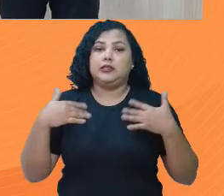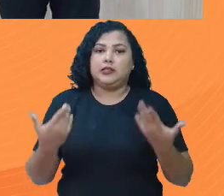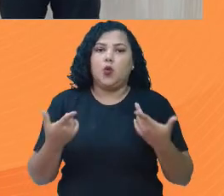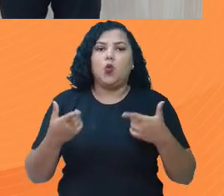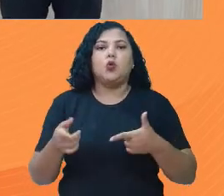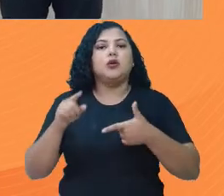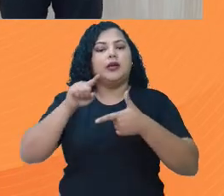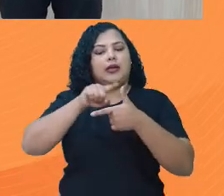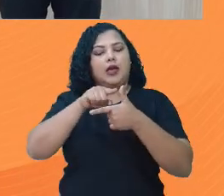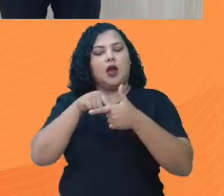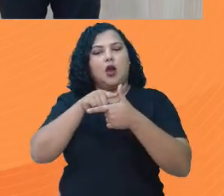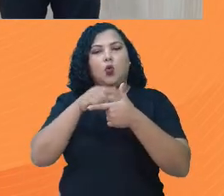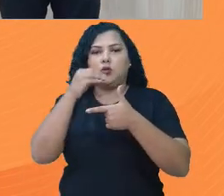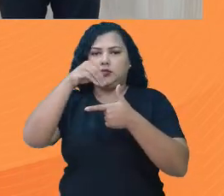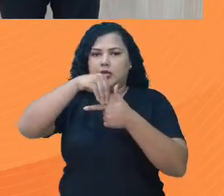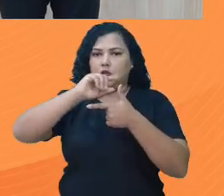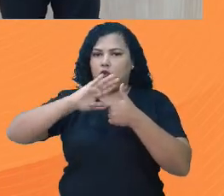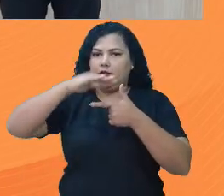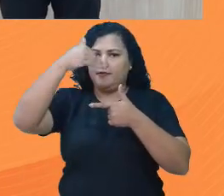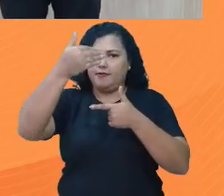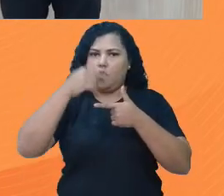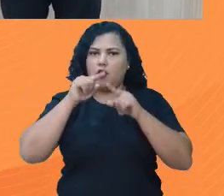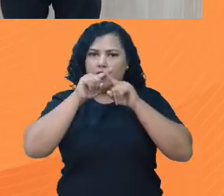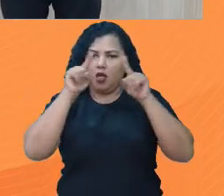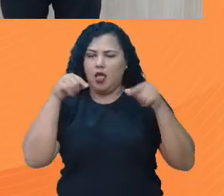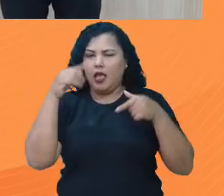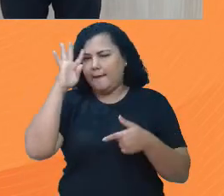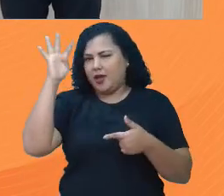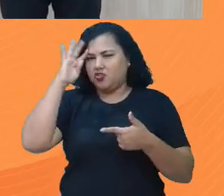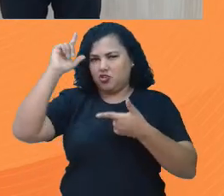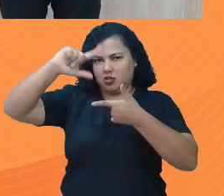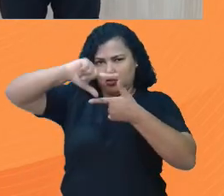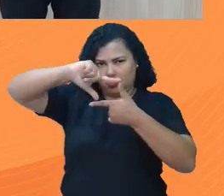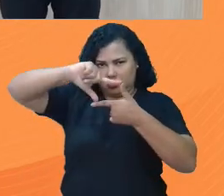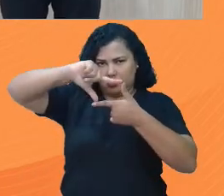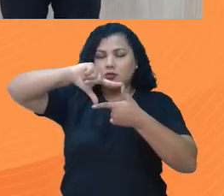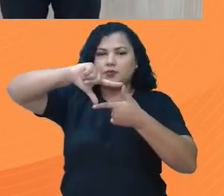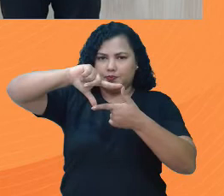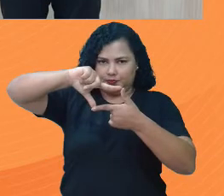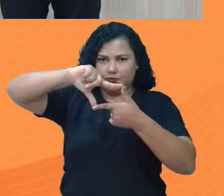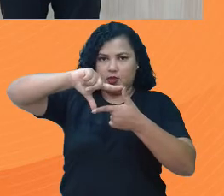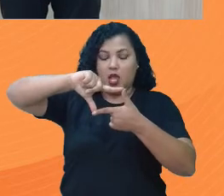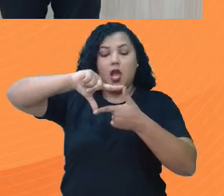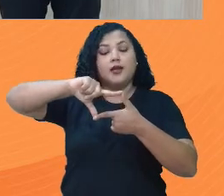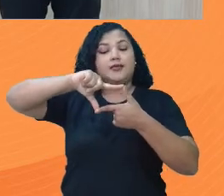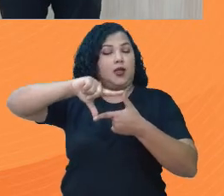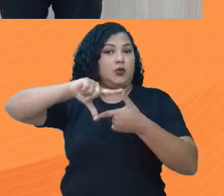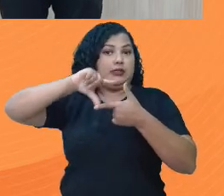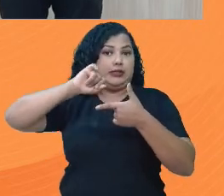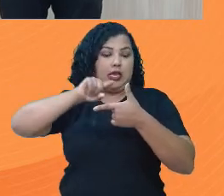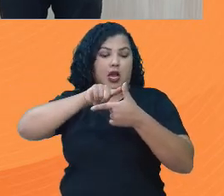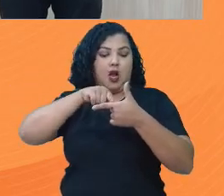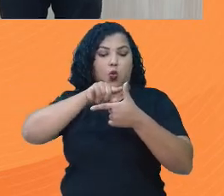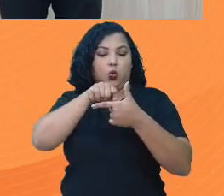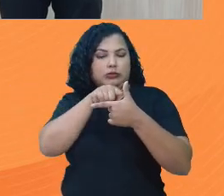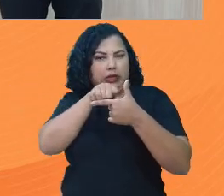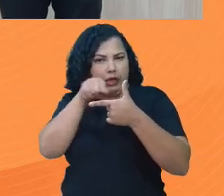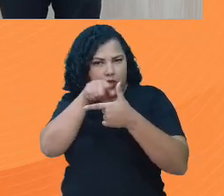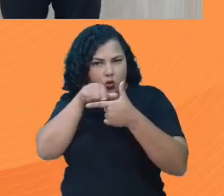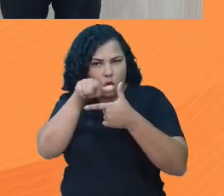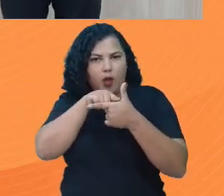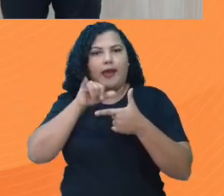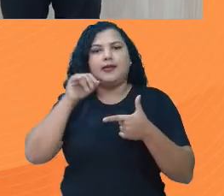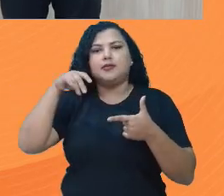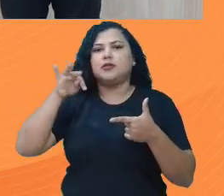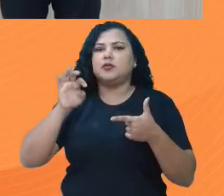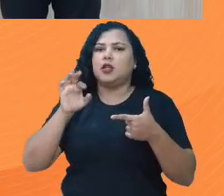ângulos internos e externos, traça lá o retângulozinho imaginário, tá bom? Os ângulos que estão dentro são os ângulos internos